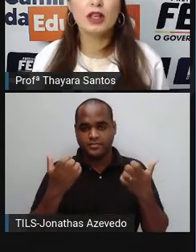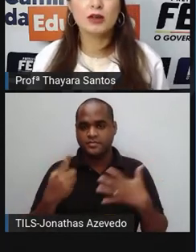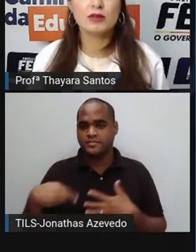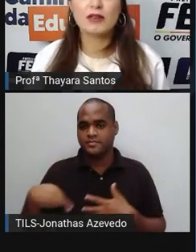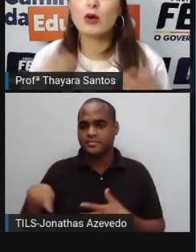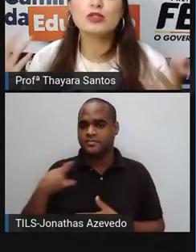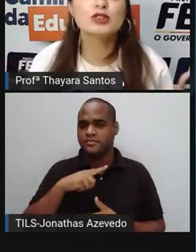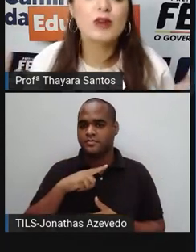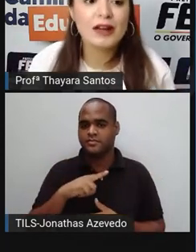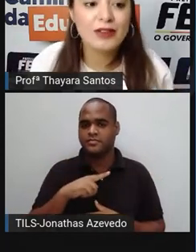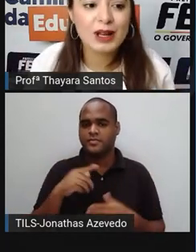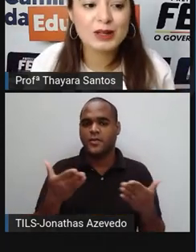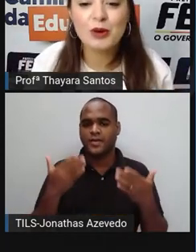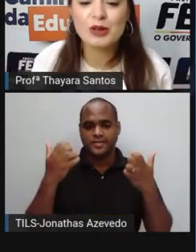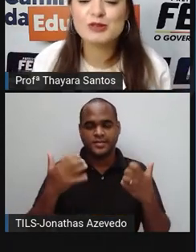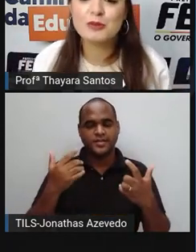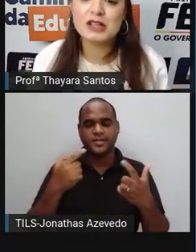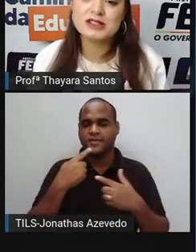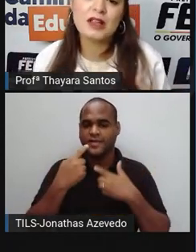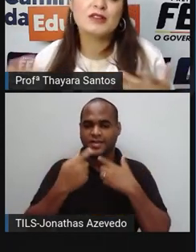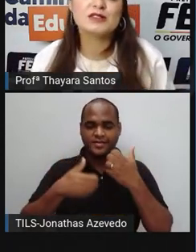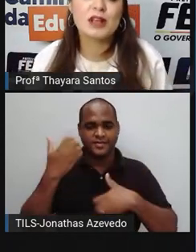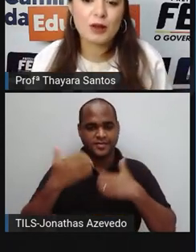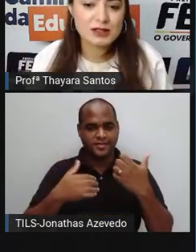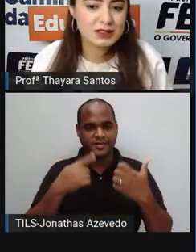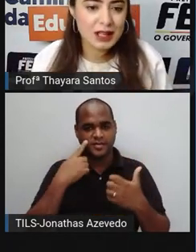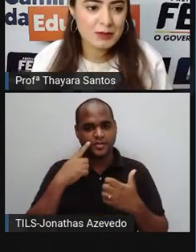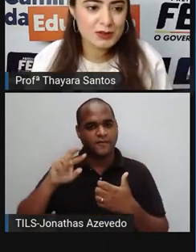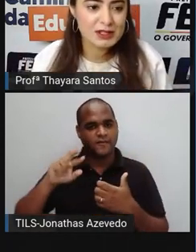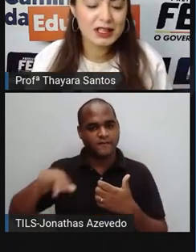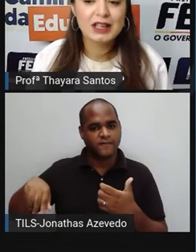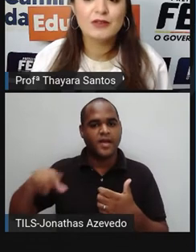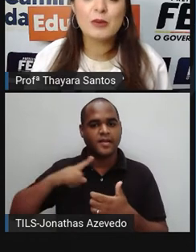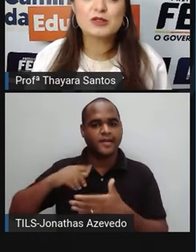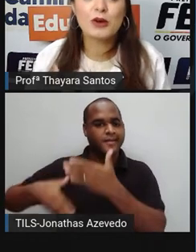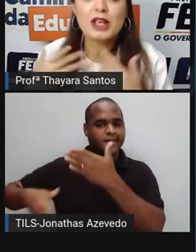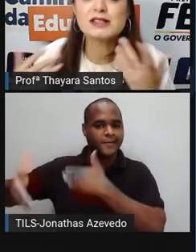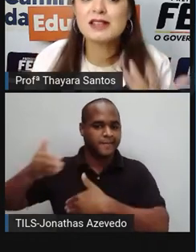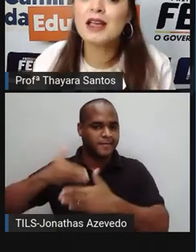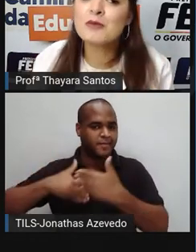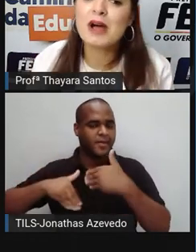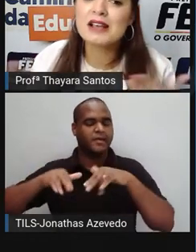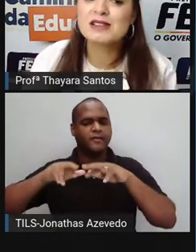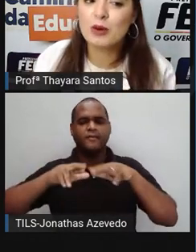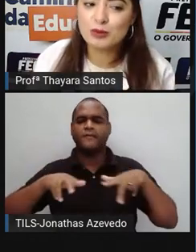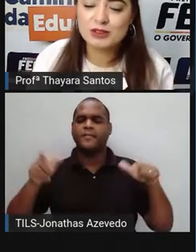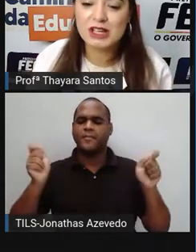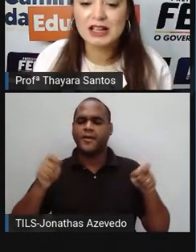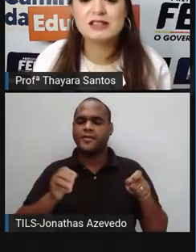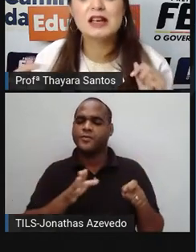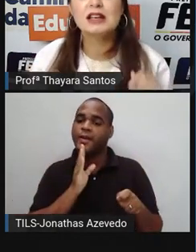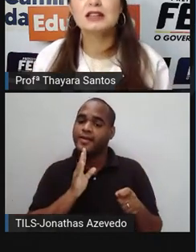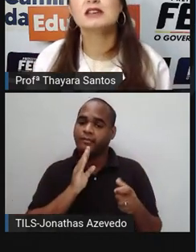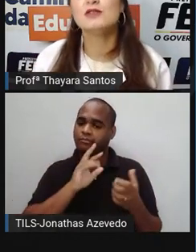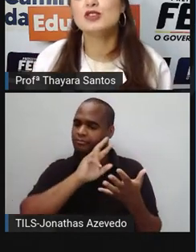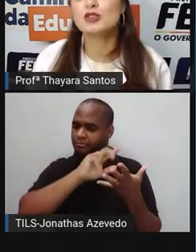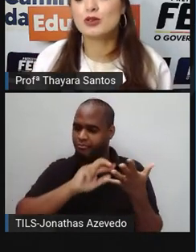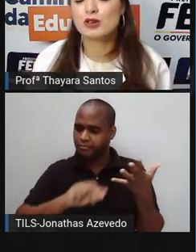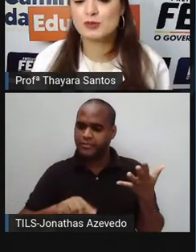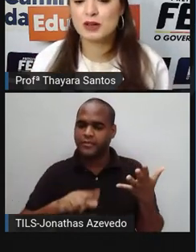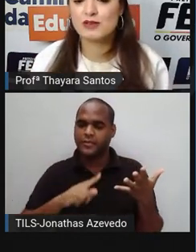falar um pouquinho né vai continuar falando um pouquinho sobre esse serviços ecossistêmicos vamos conhecer mais alguns deles